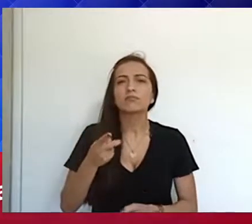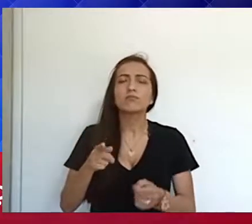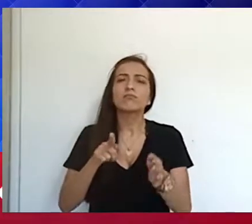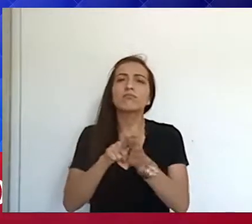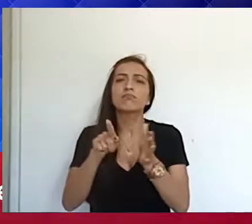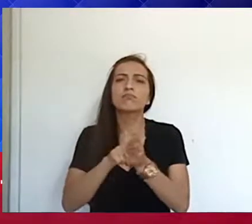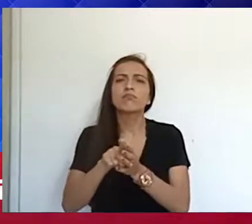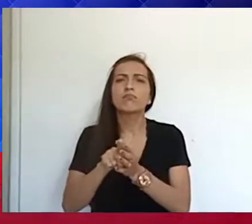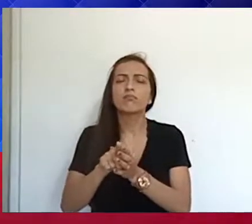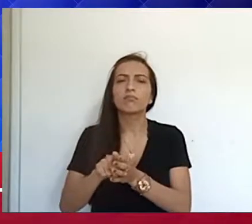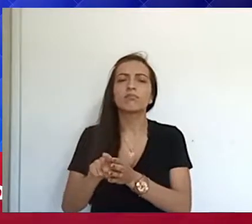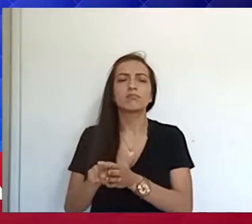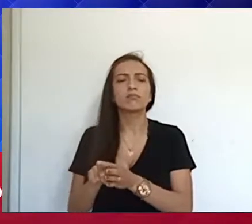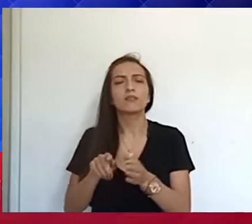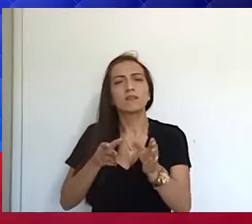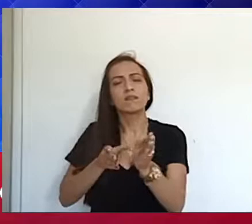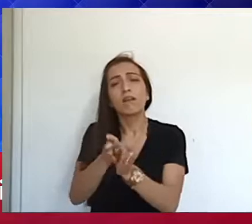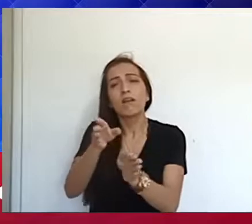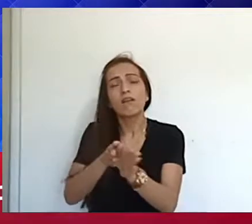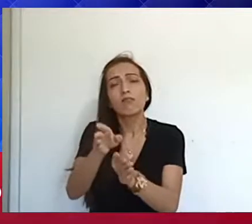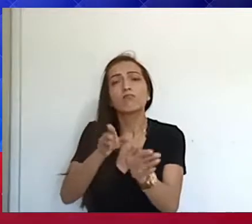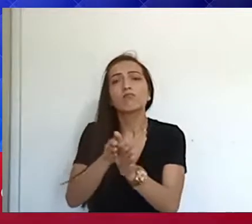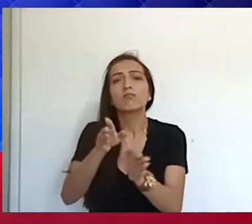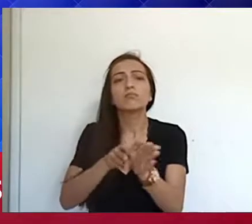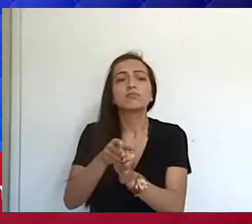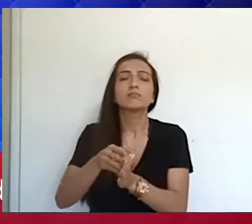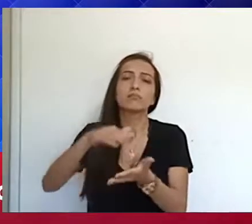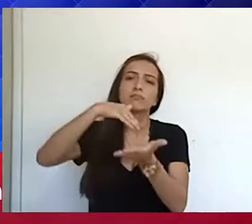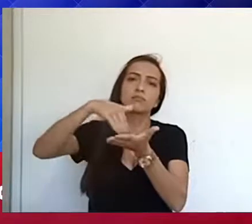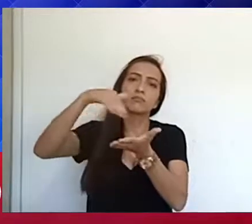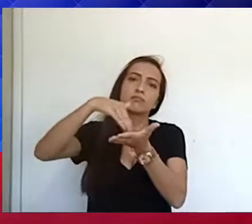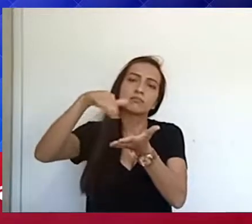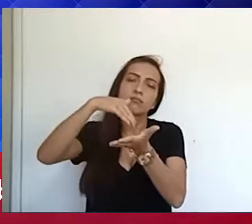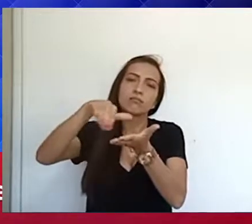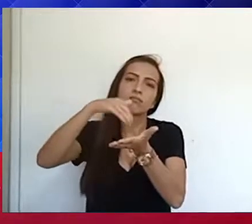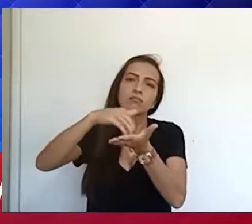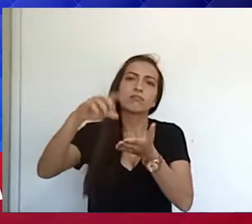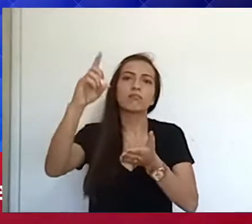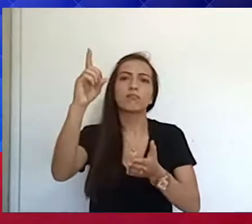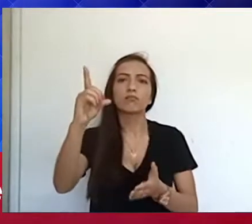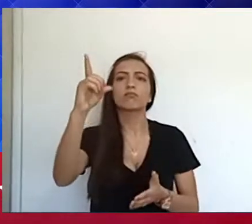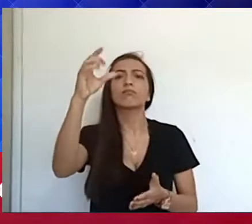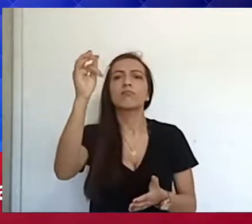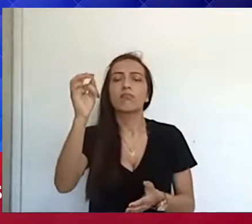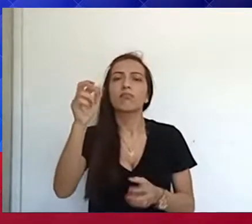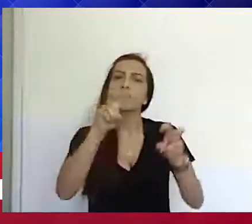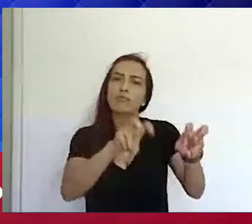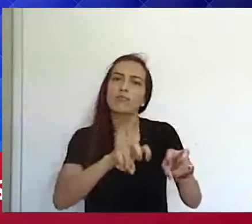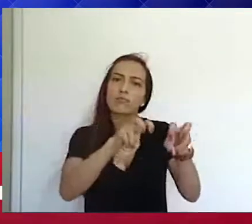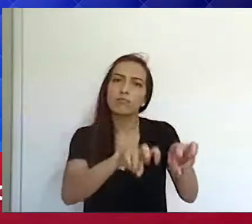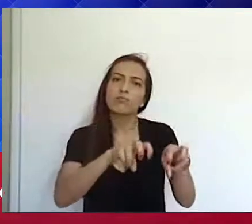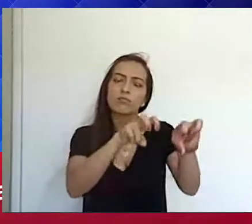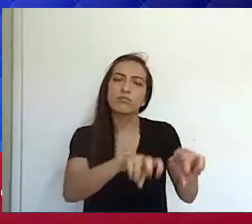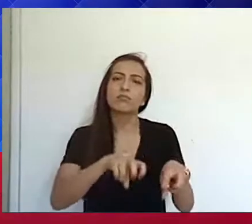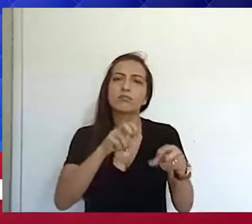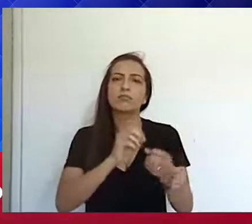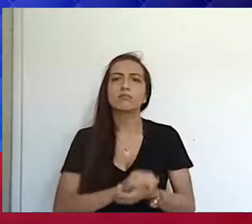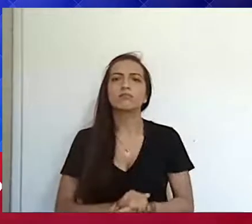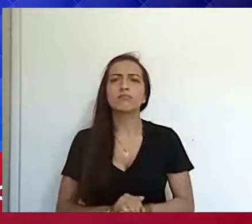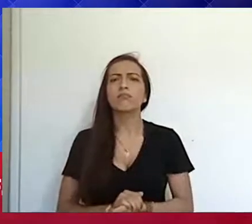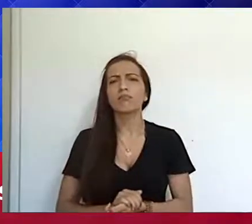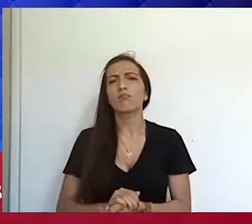da Secretaria aí, do Distrito Federal, que está dando para os professores, para os educandos, no contexto da educação do campo. Está tendo alguma recomendação específica